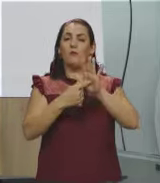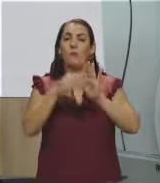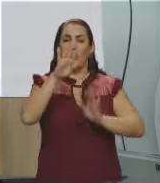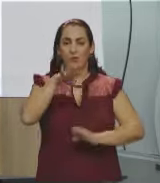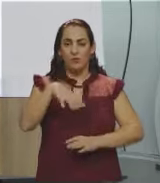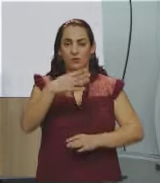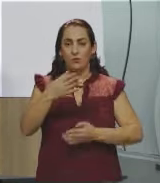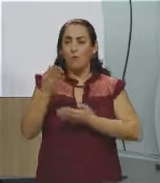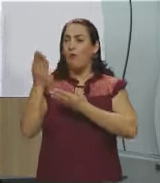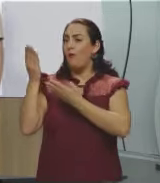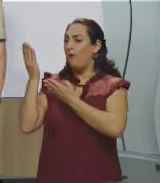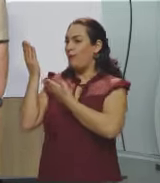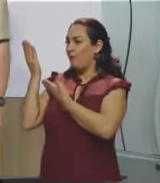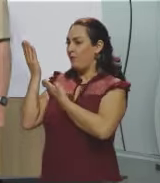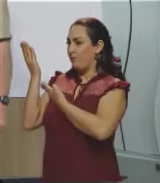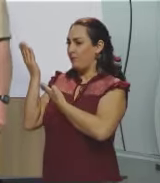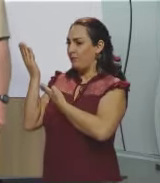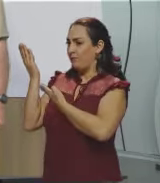quadro para vocês, olha só.